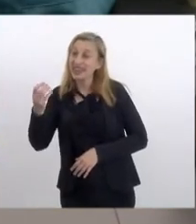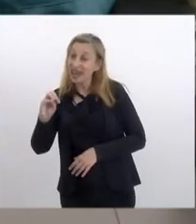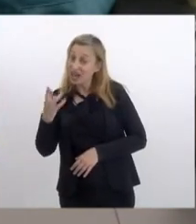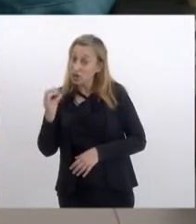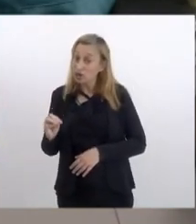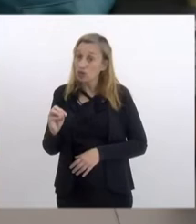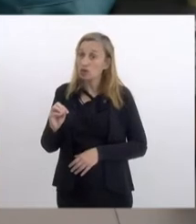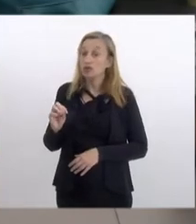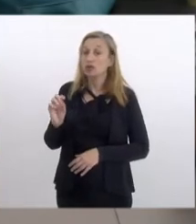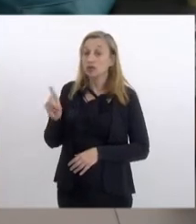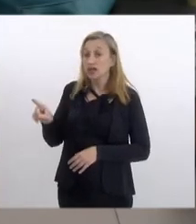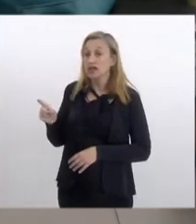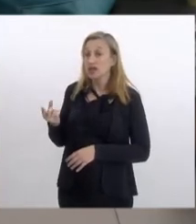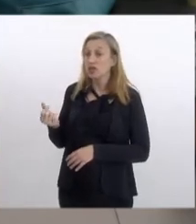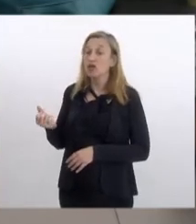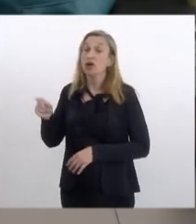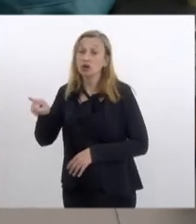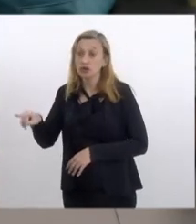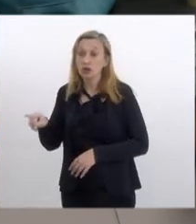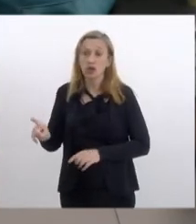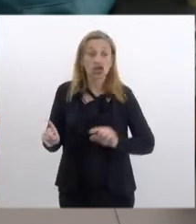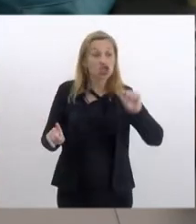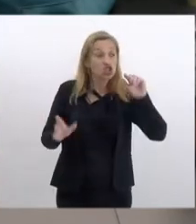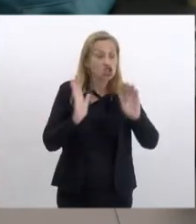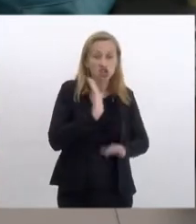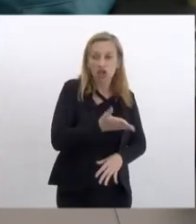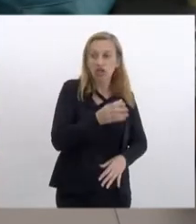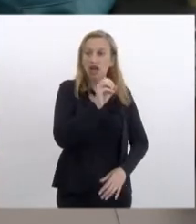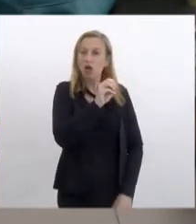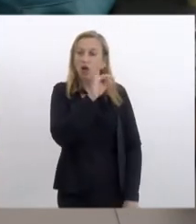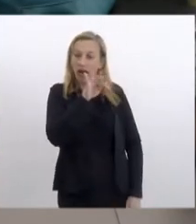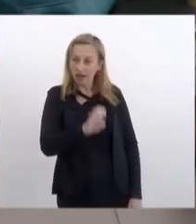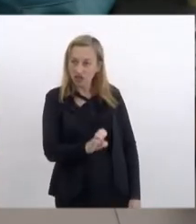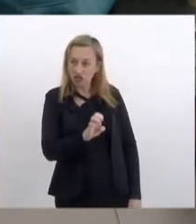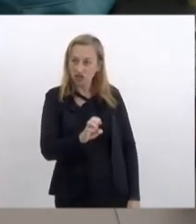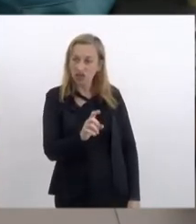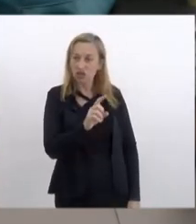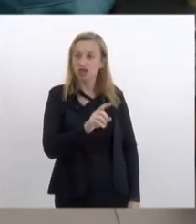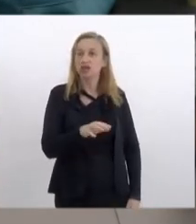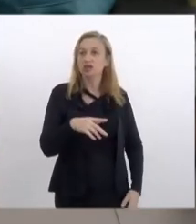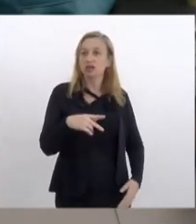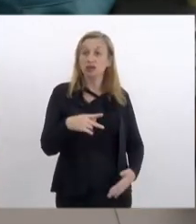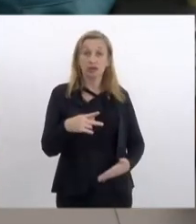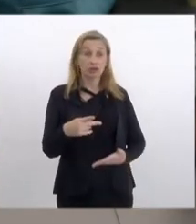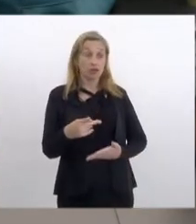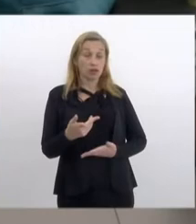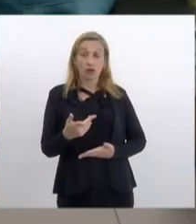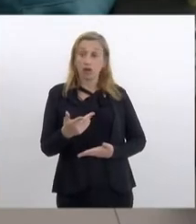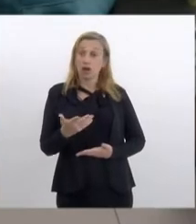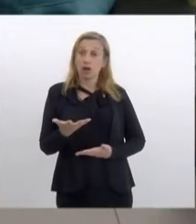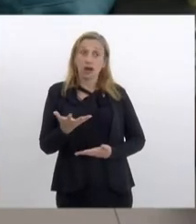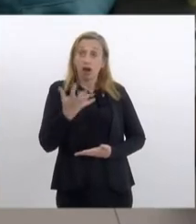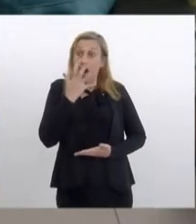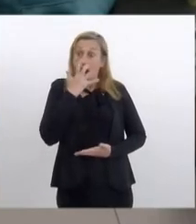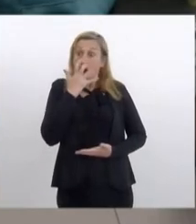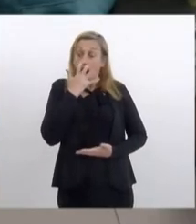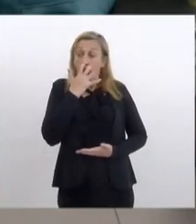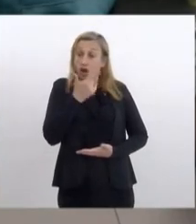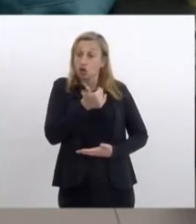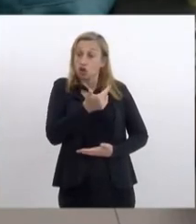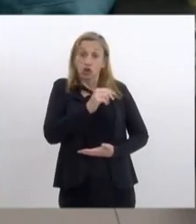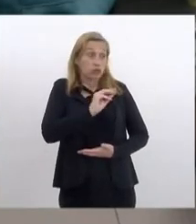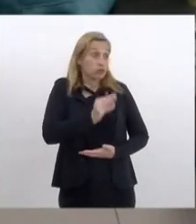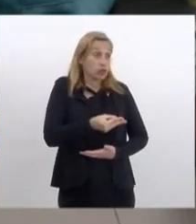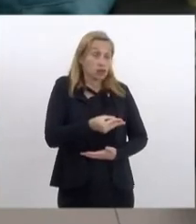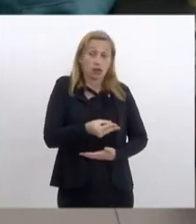Olha a compreensão dele. O já da Zona Oeste achou aquilo como se eu estivesse falando em R$12 milhões,